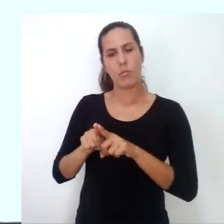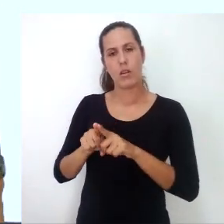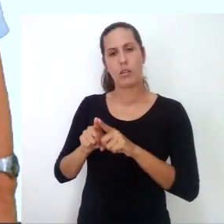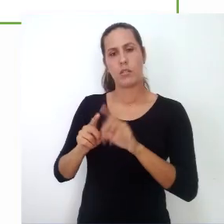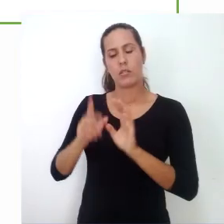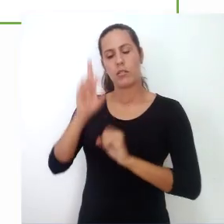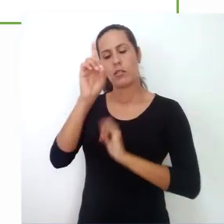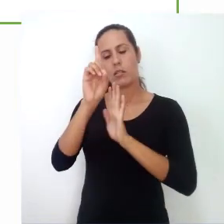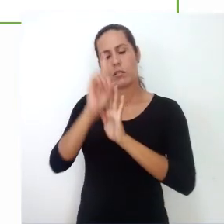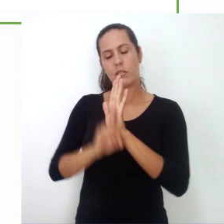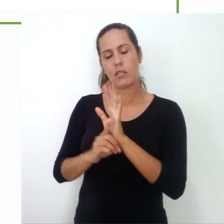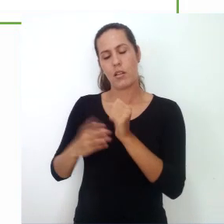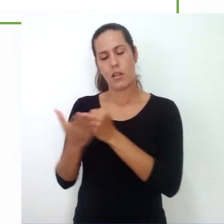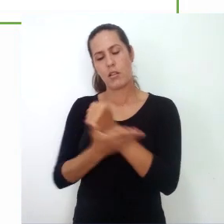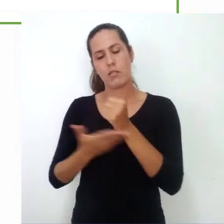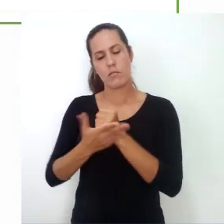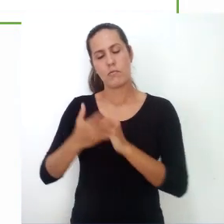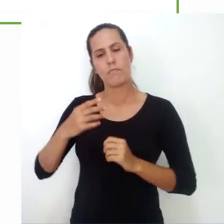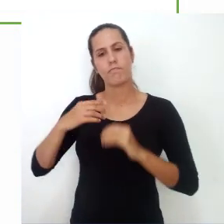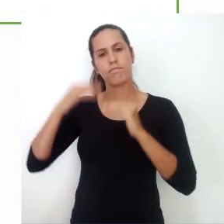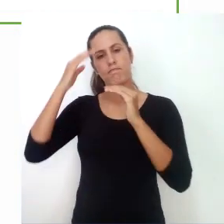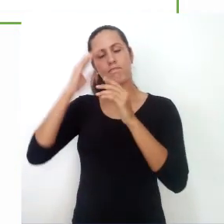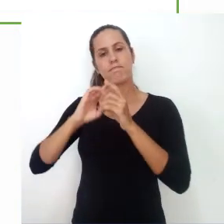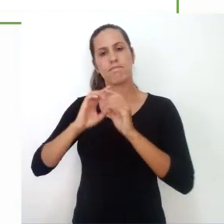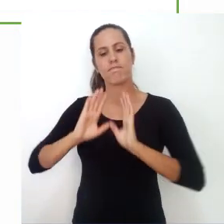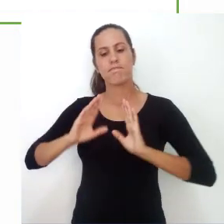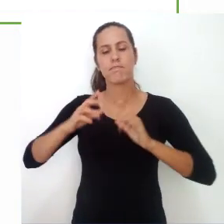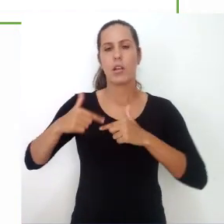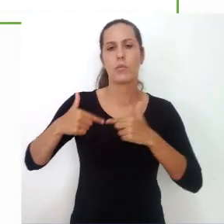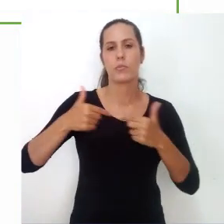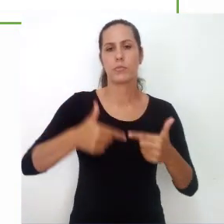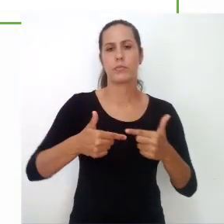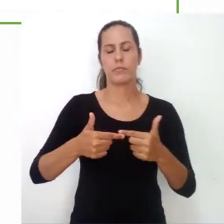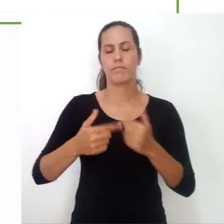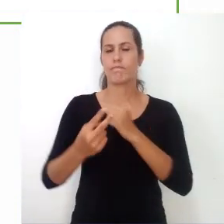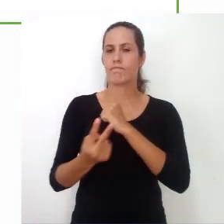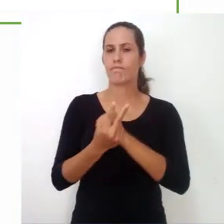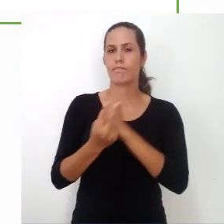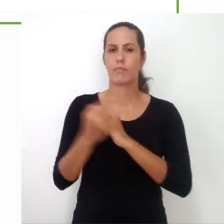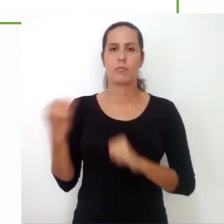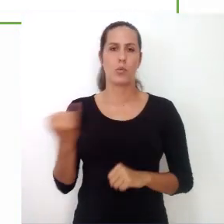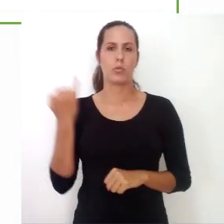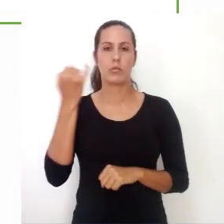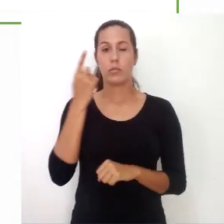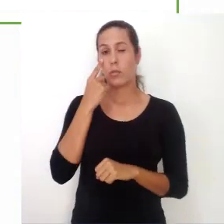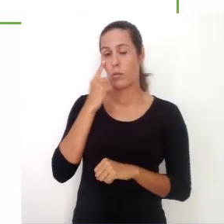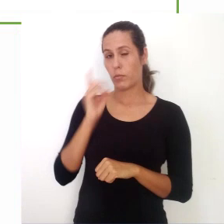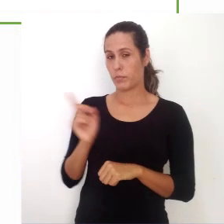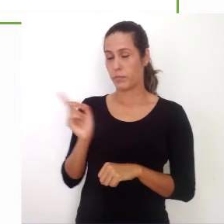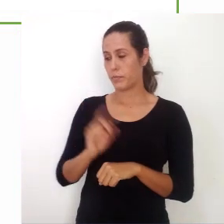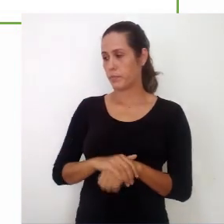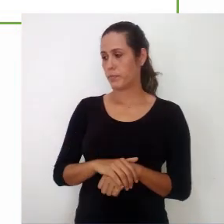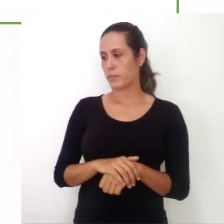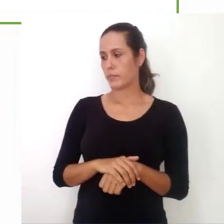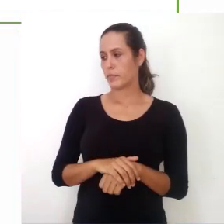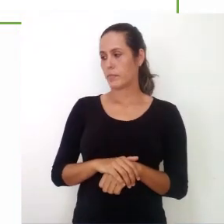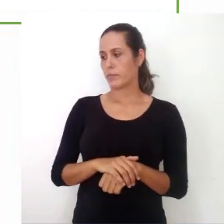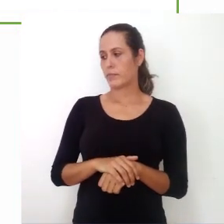Nós temos aqui o preâmbulo, o início do documento, dessa Declaração Universal dos Direitos Humanos. Escutem